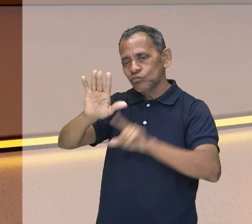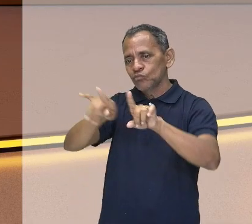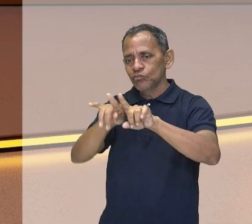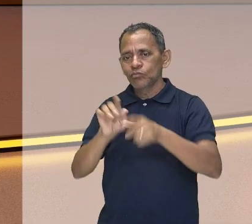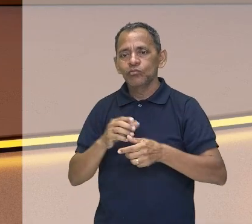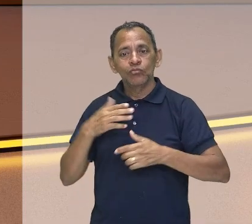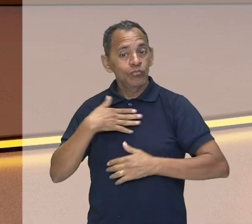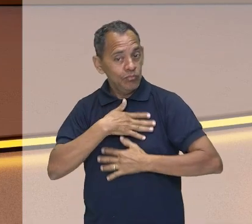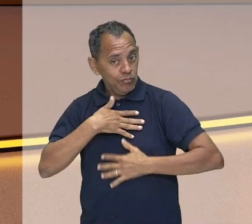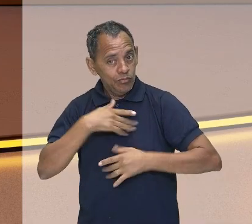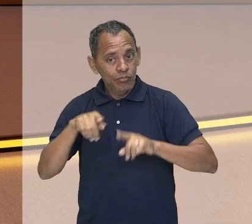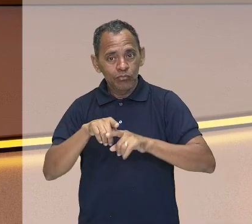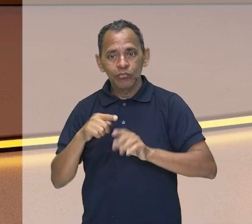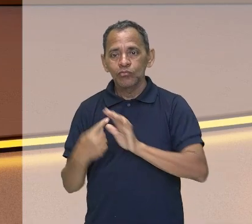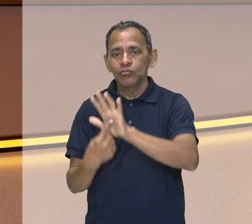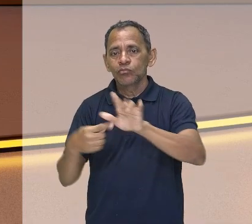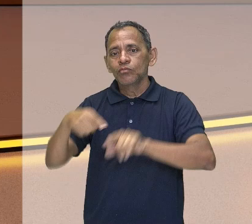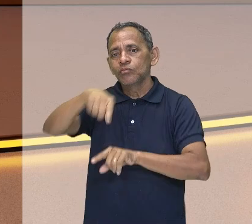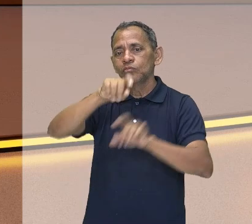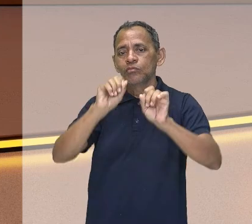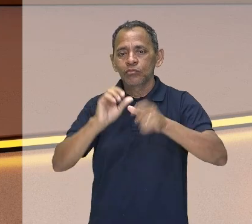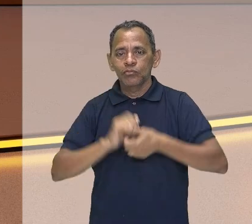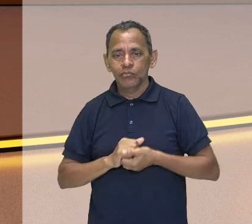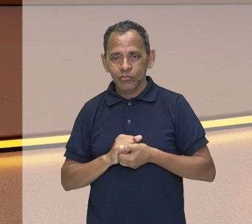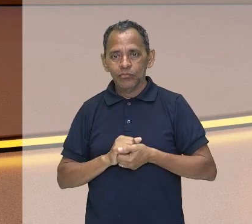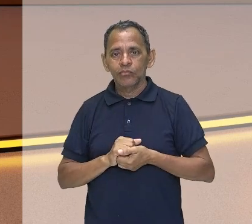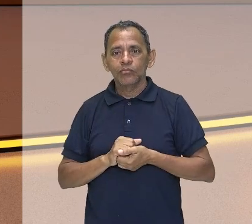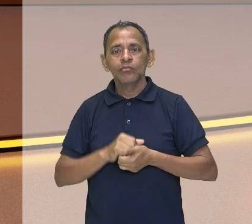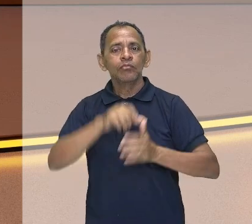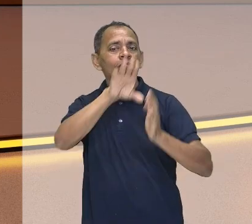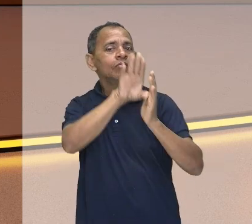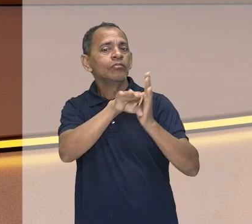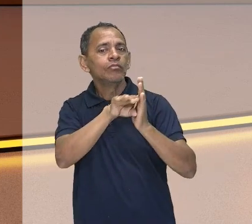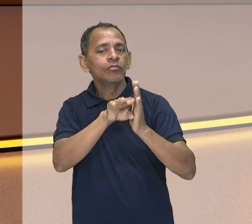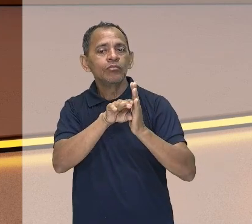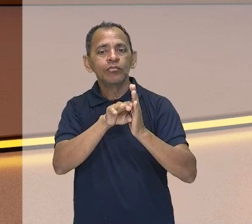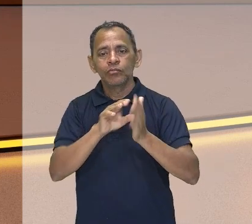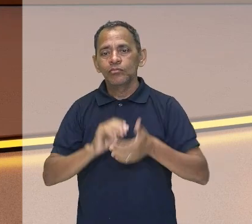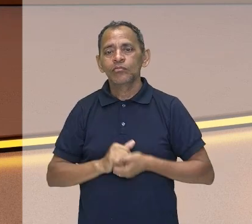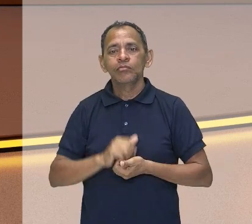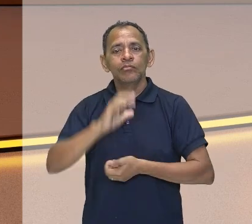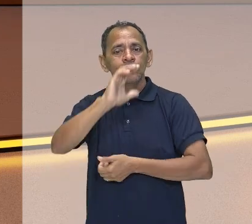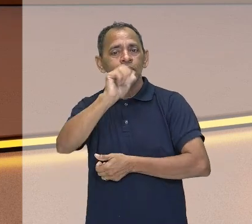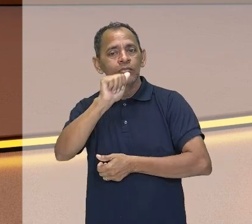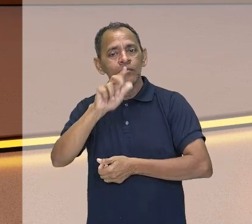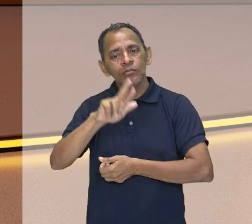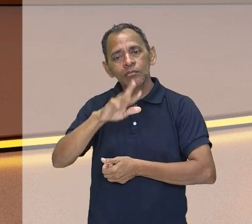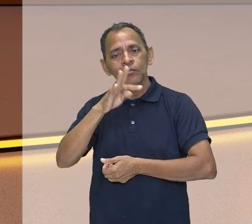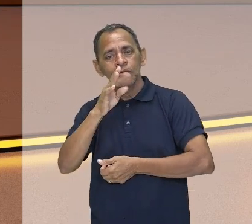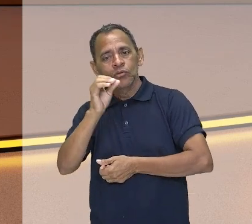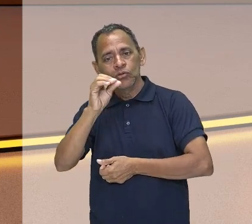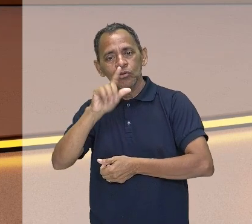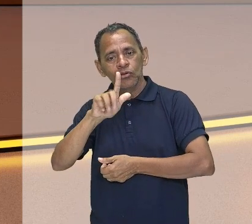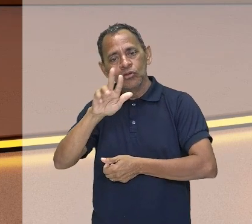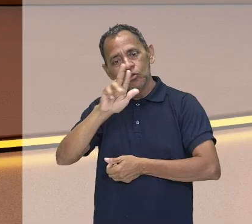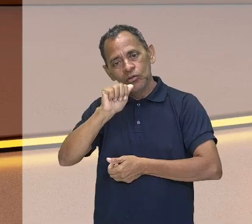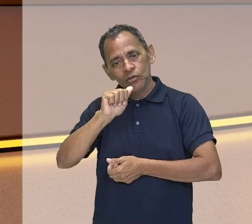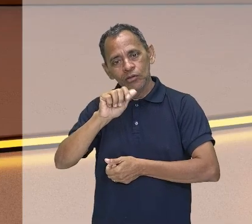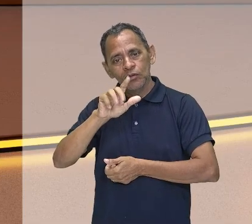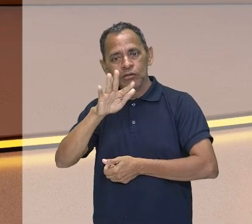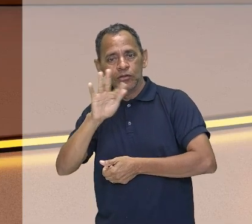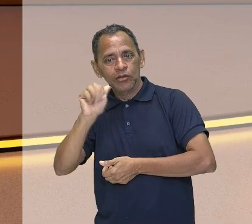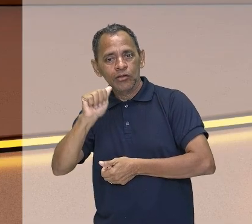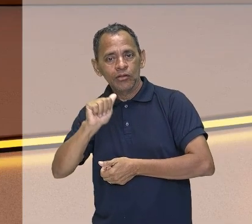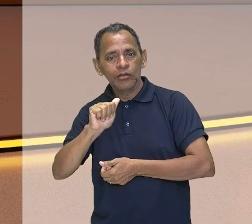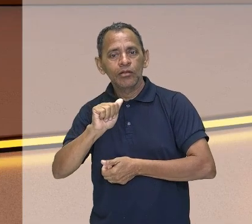de destacar para vocês, nesse momento, a definição do que é cartografia e para que a cartografia ela